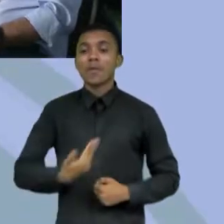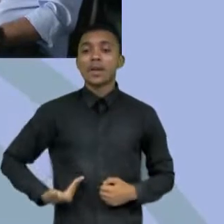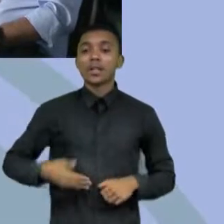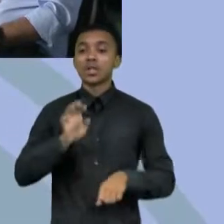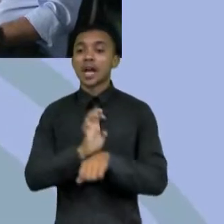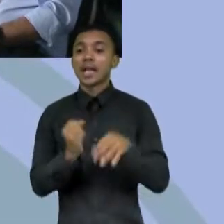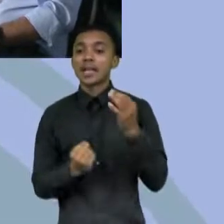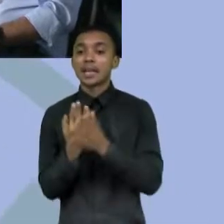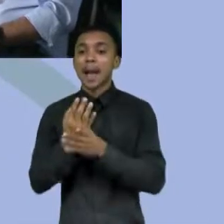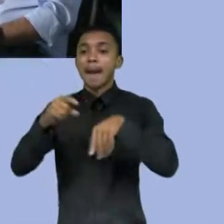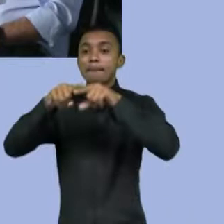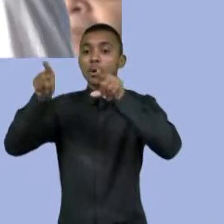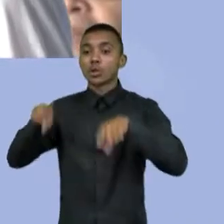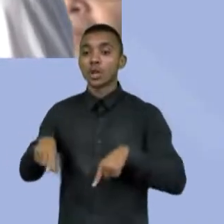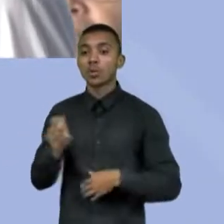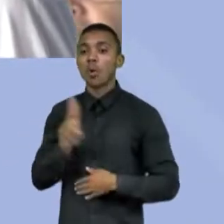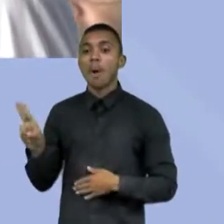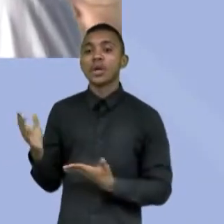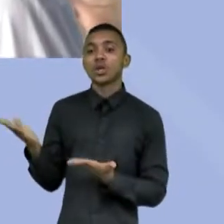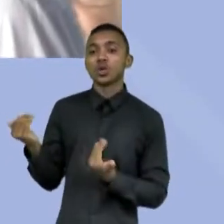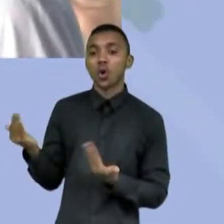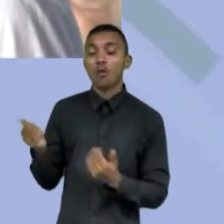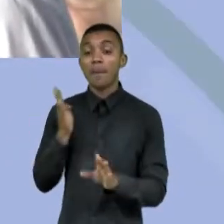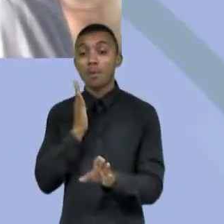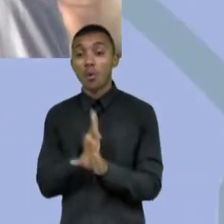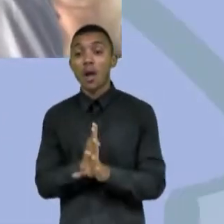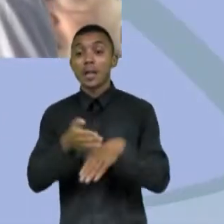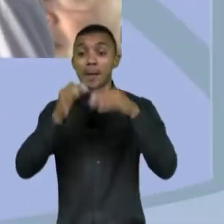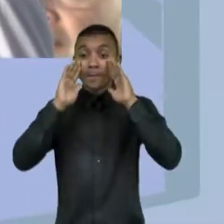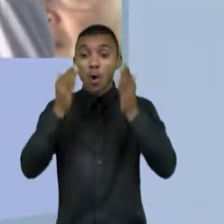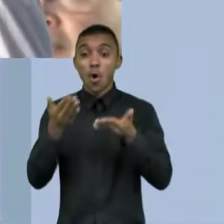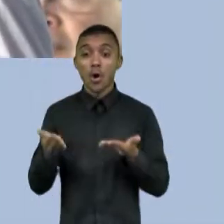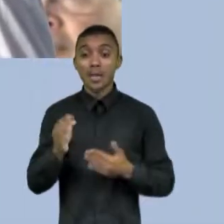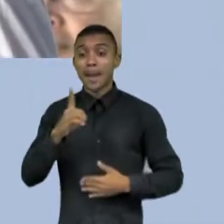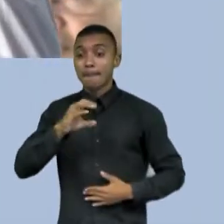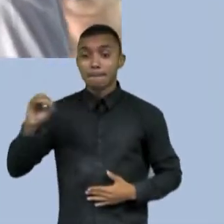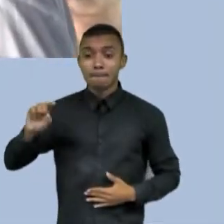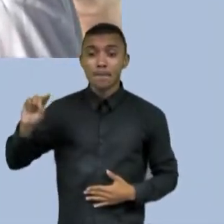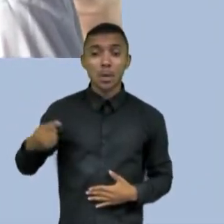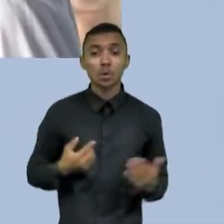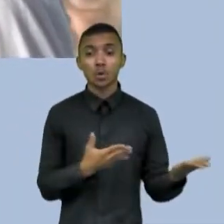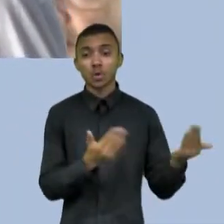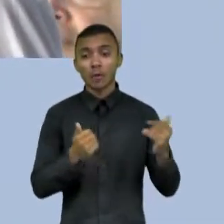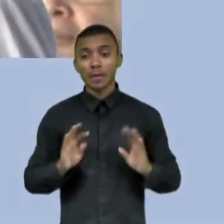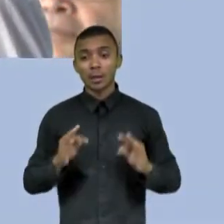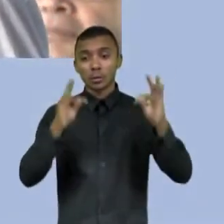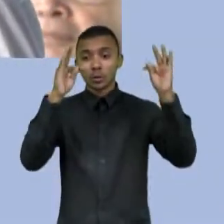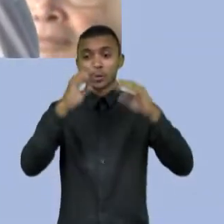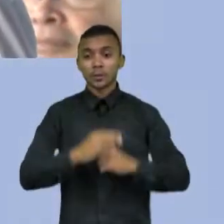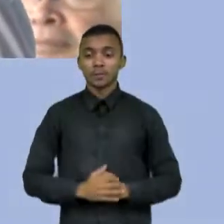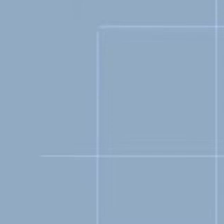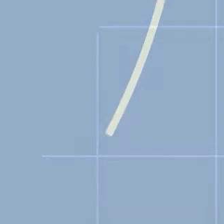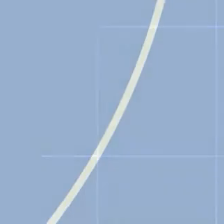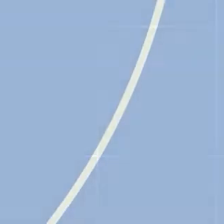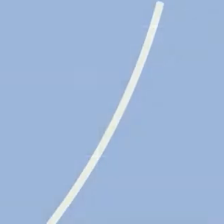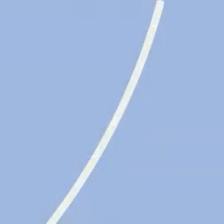o projeto Ser Jovem, que vai capacitar 100 mil jovens no desenvolvimento de tecnologias.